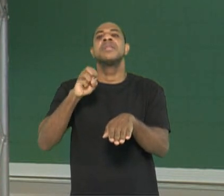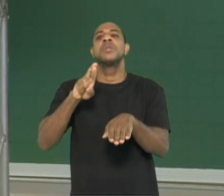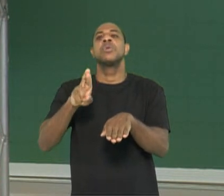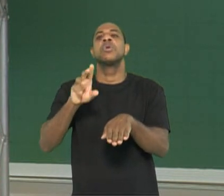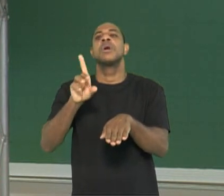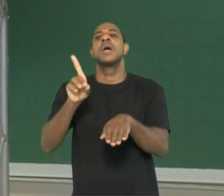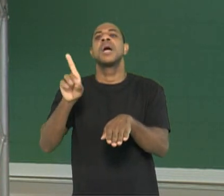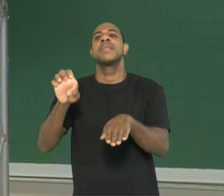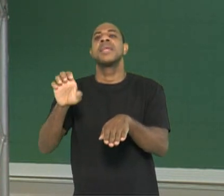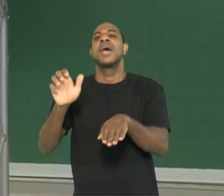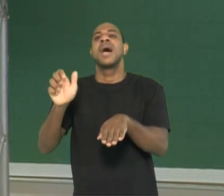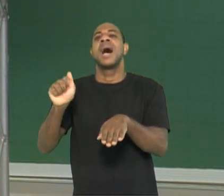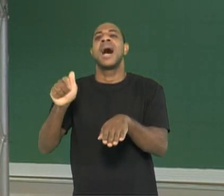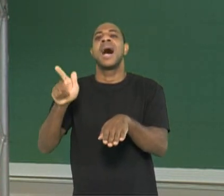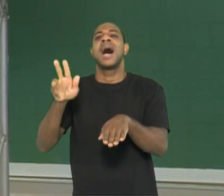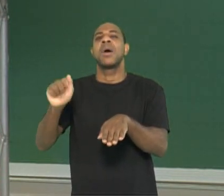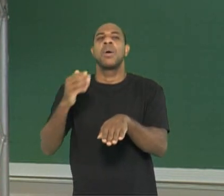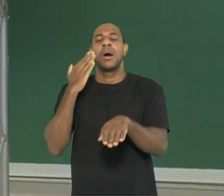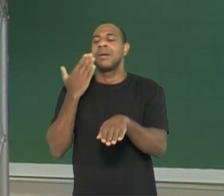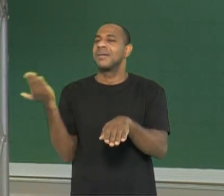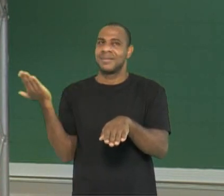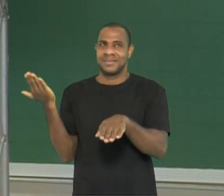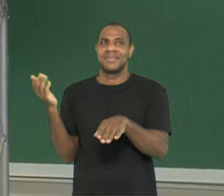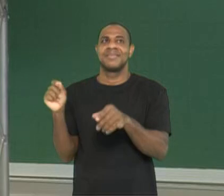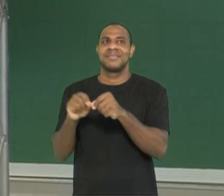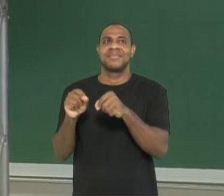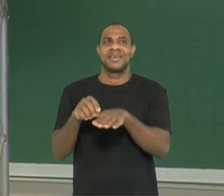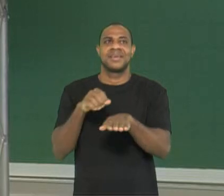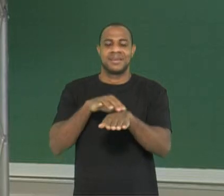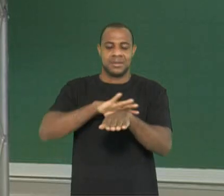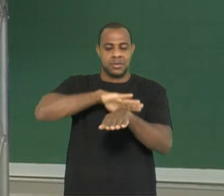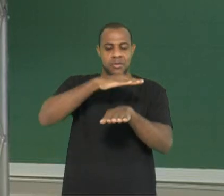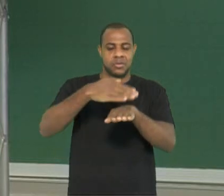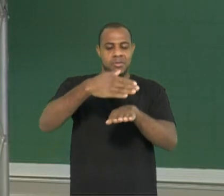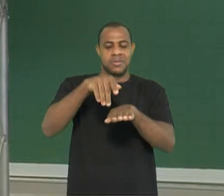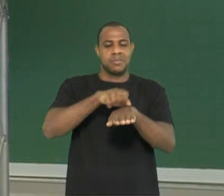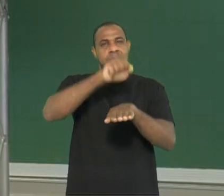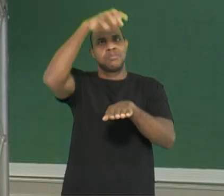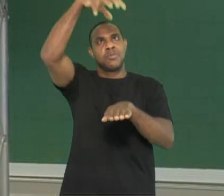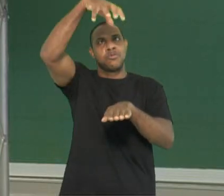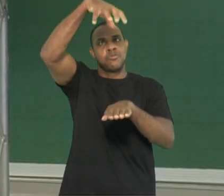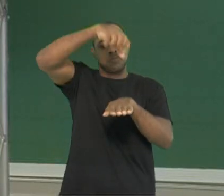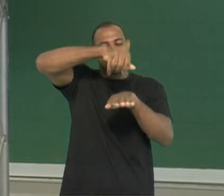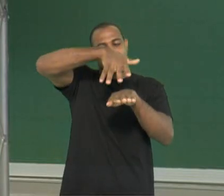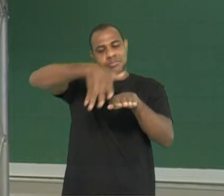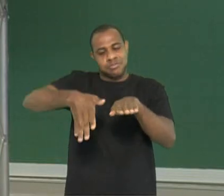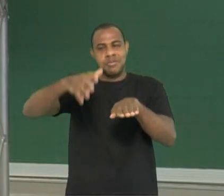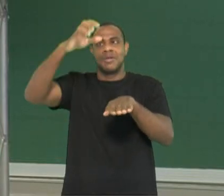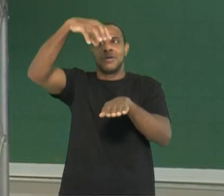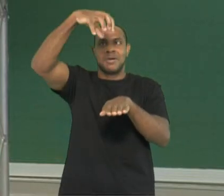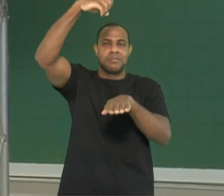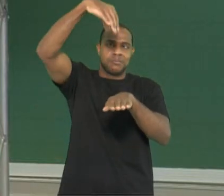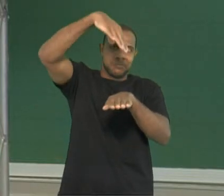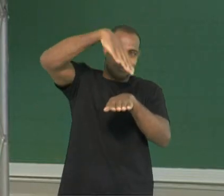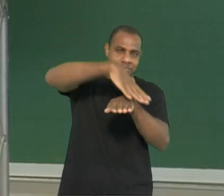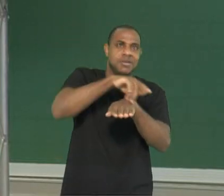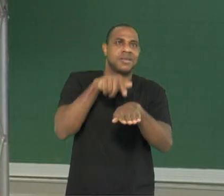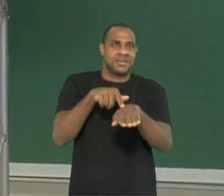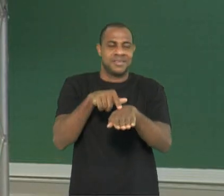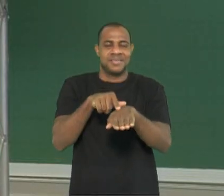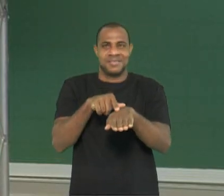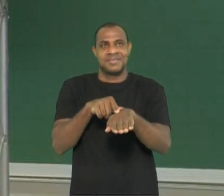com que nós tenhamos os divisores de água ou os interflúvios como sendo os delimitadores das